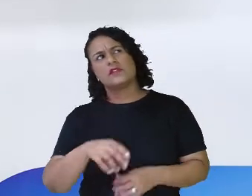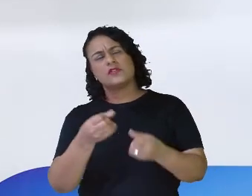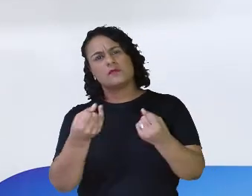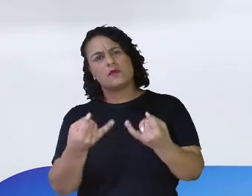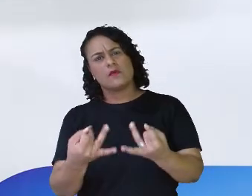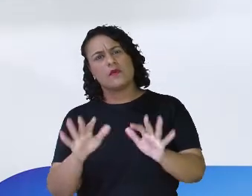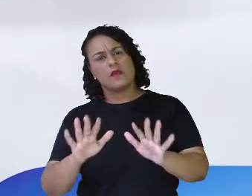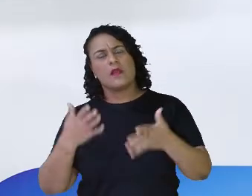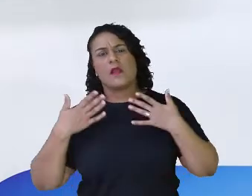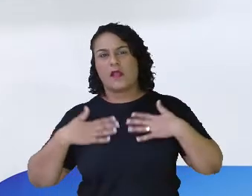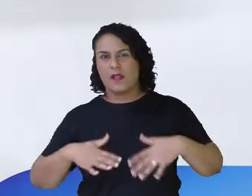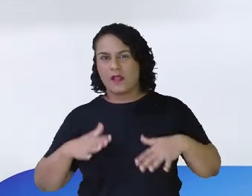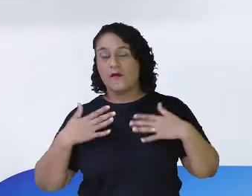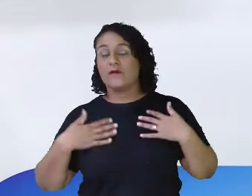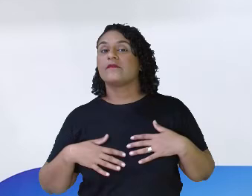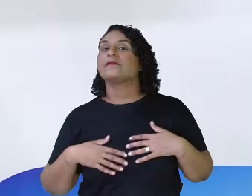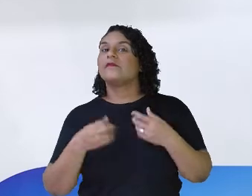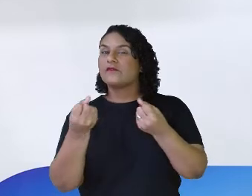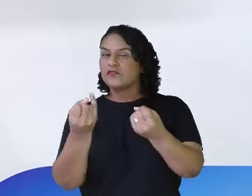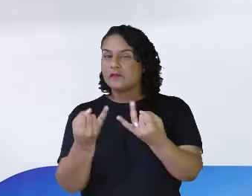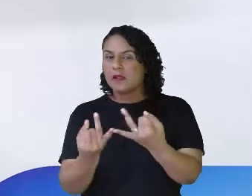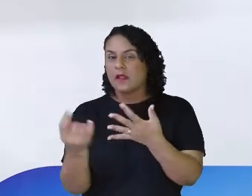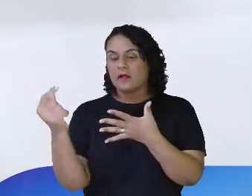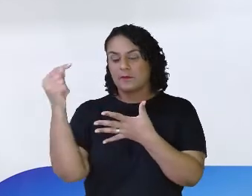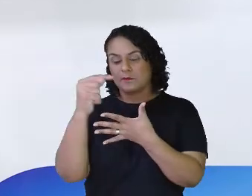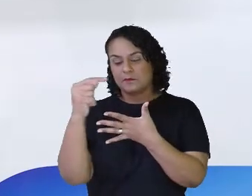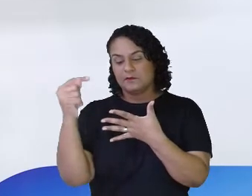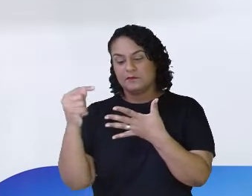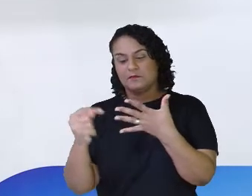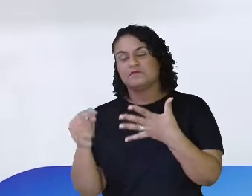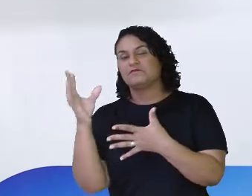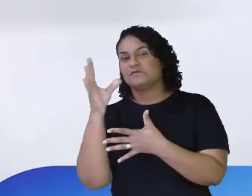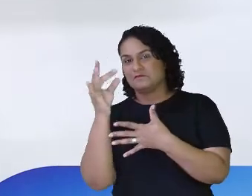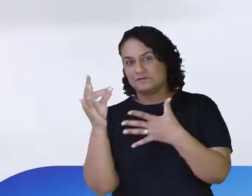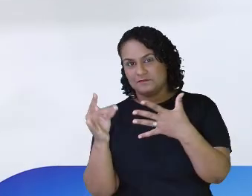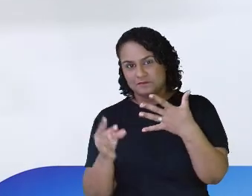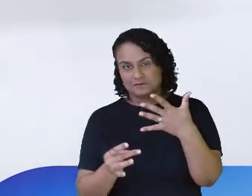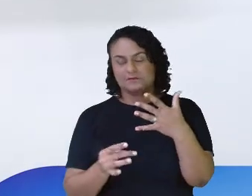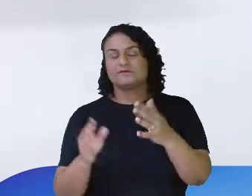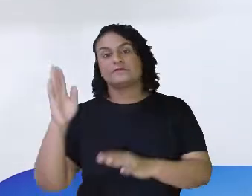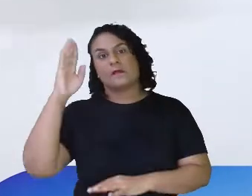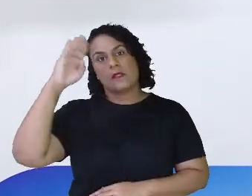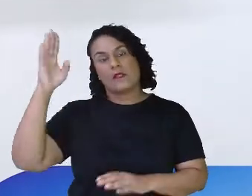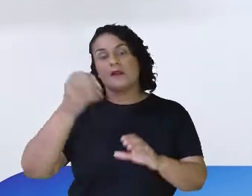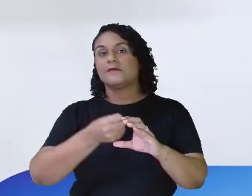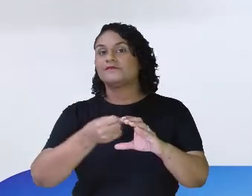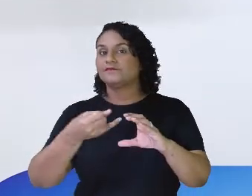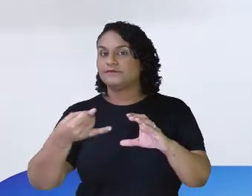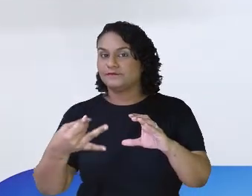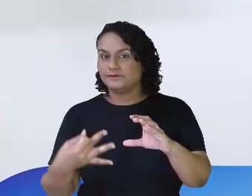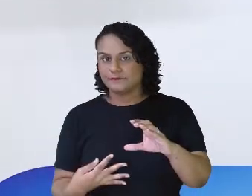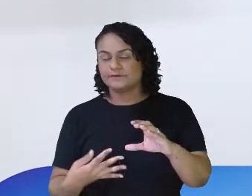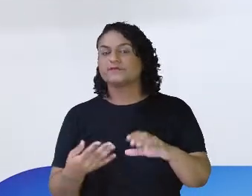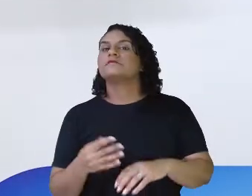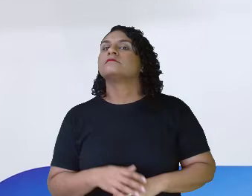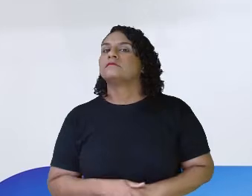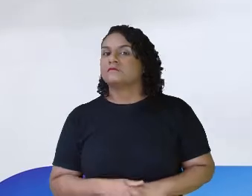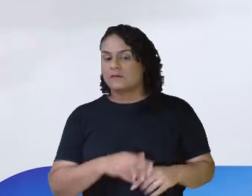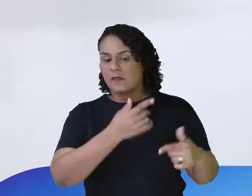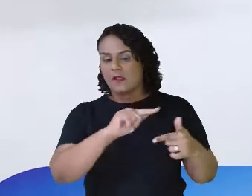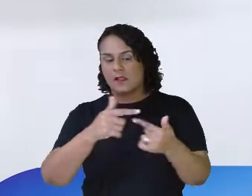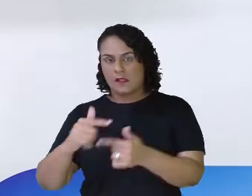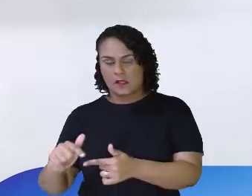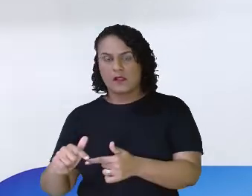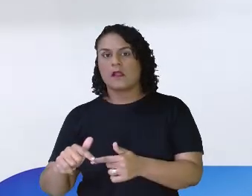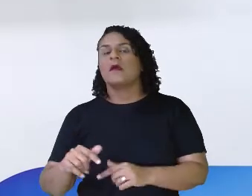calma, fale uma de cada vez, vou falar. Uma das principais características, né, da figura geométrica plana